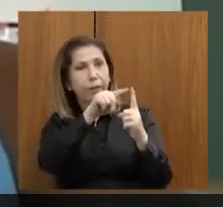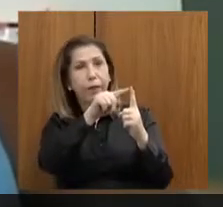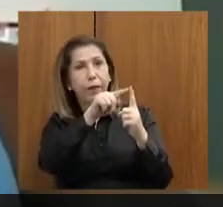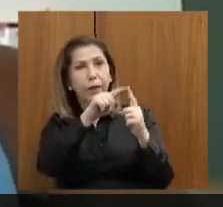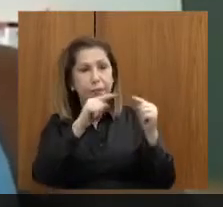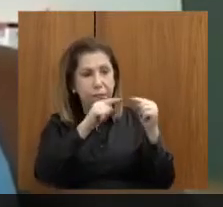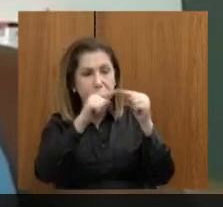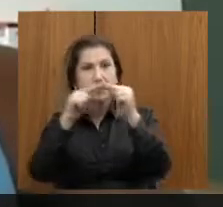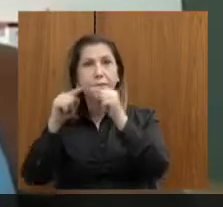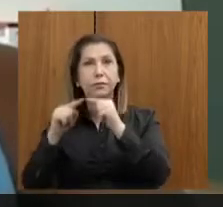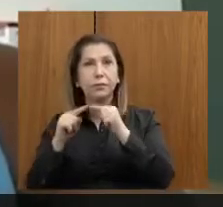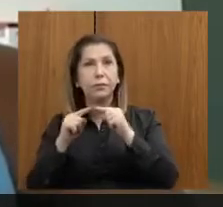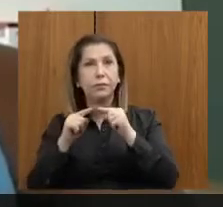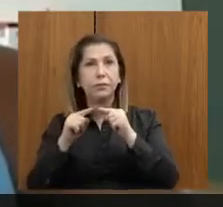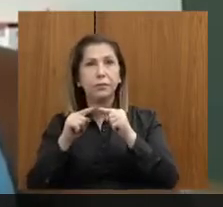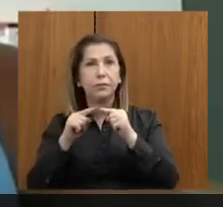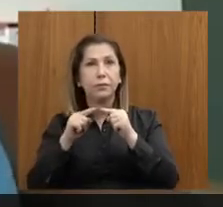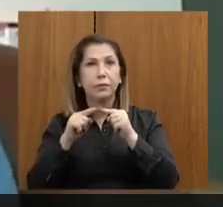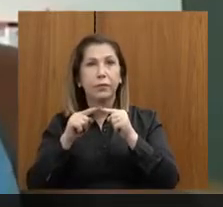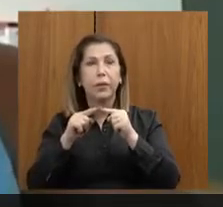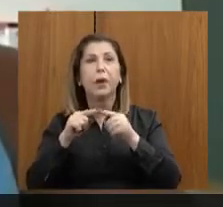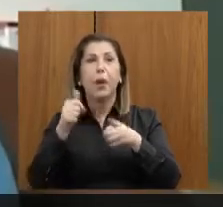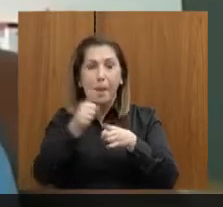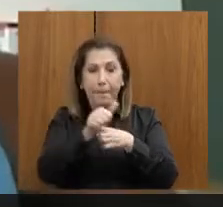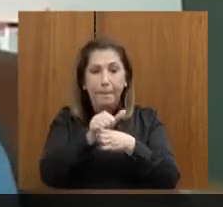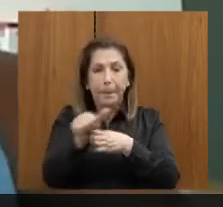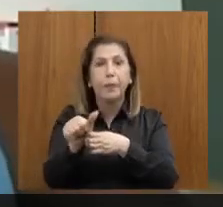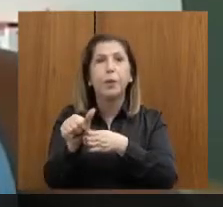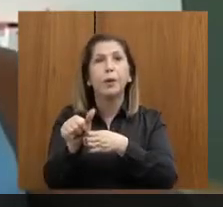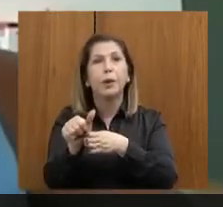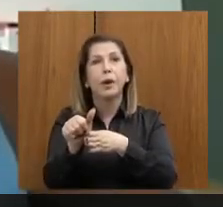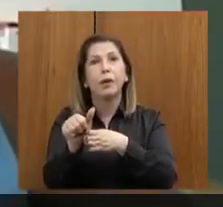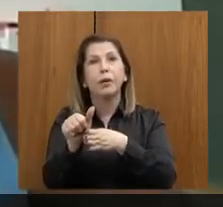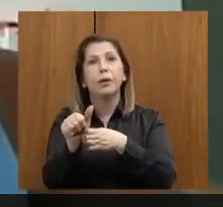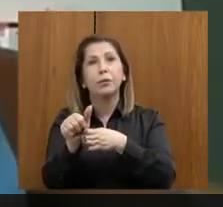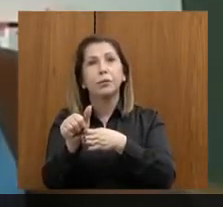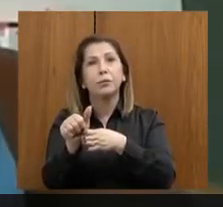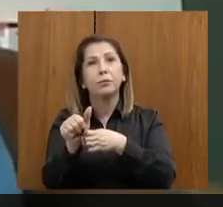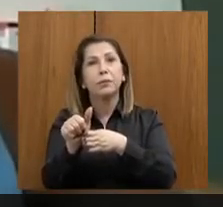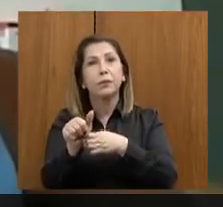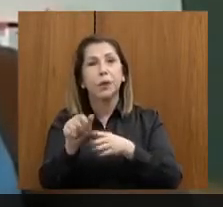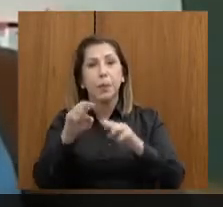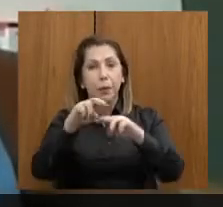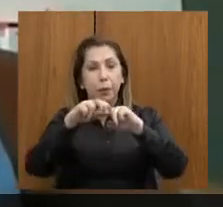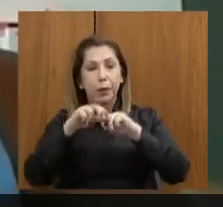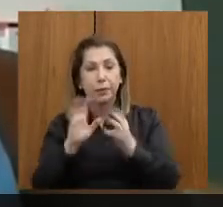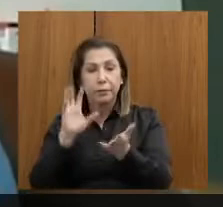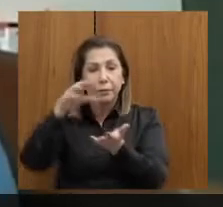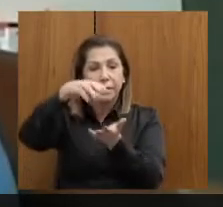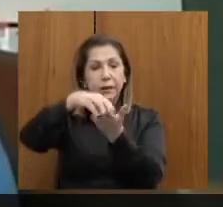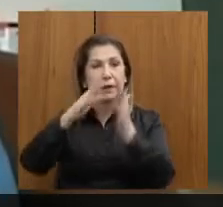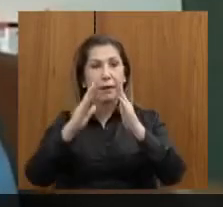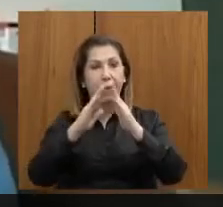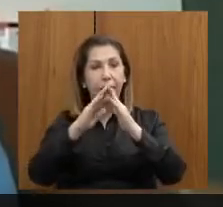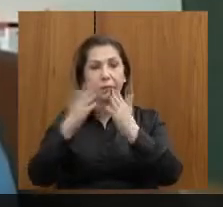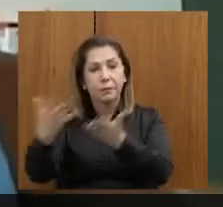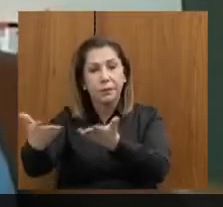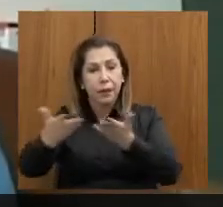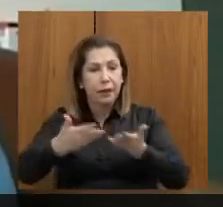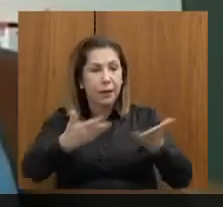integridade do no âmbito moral então um centro de referência de consiga fornecer atendimento